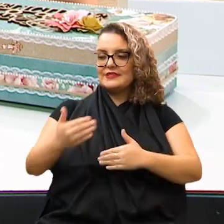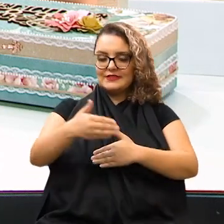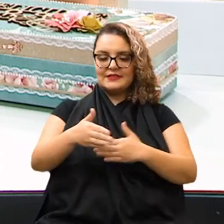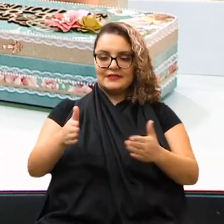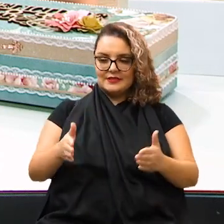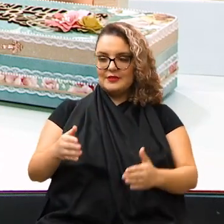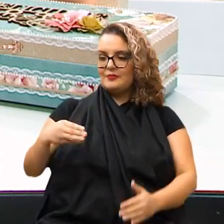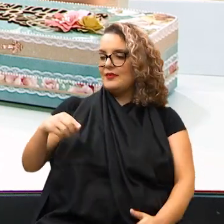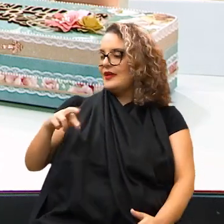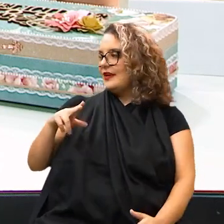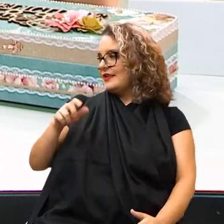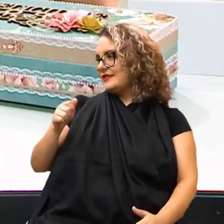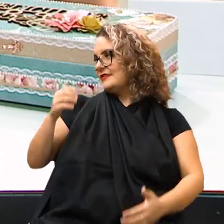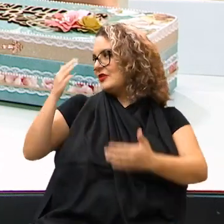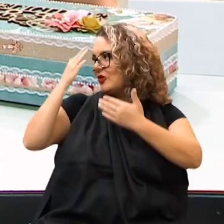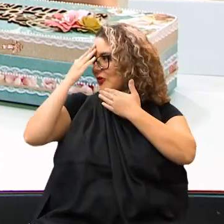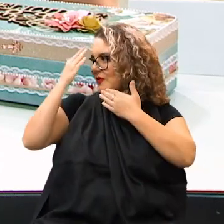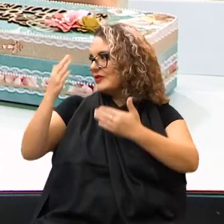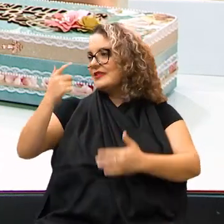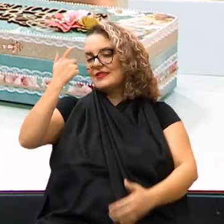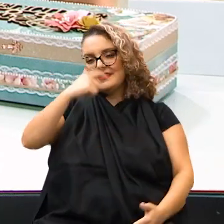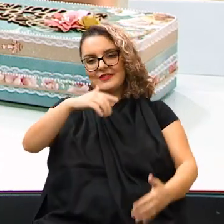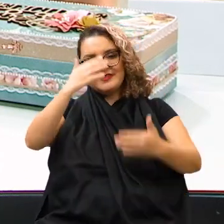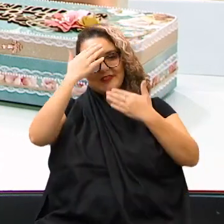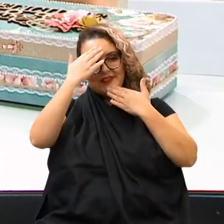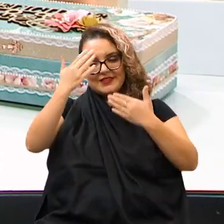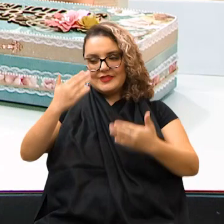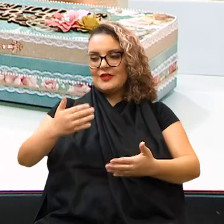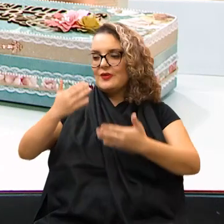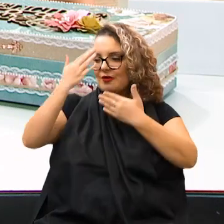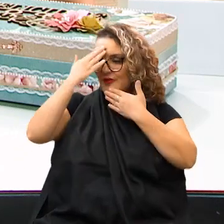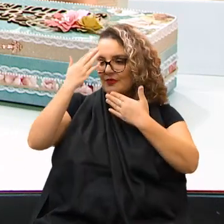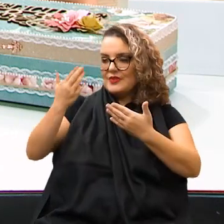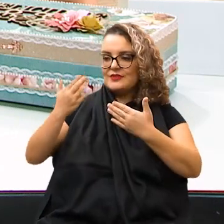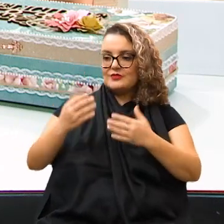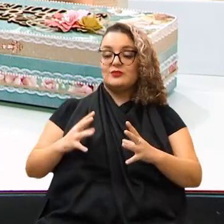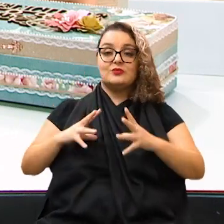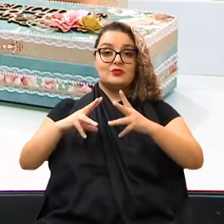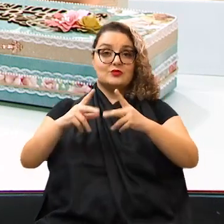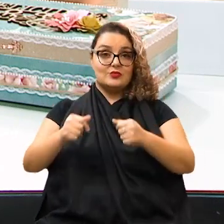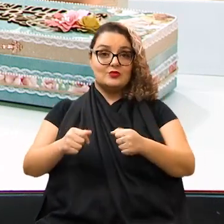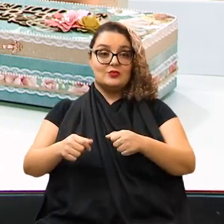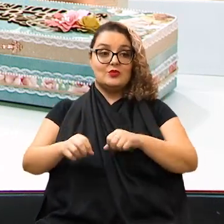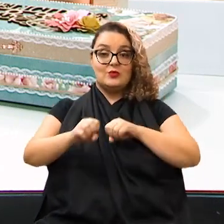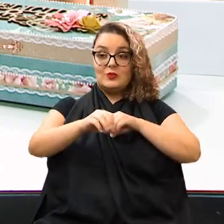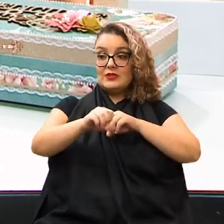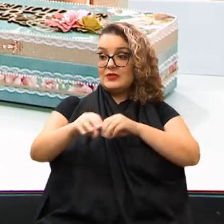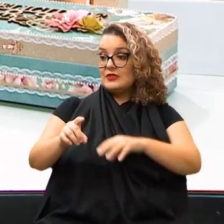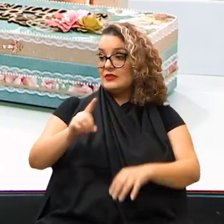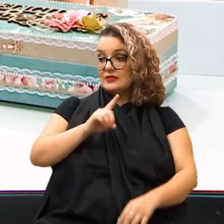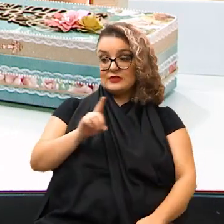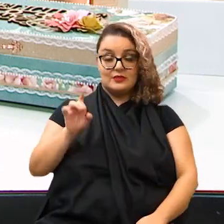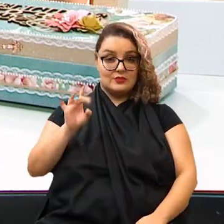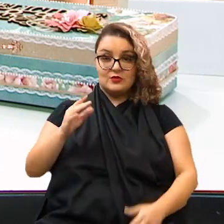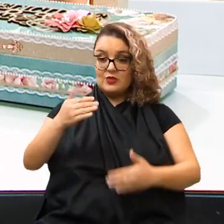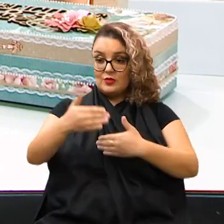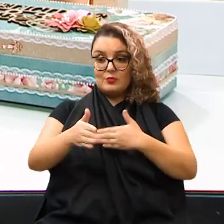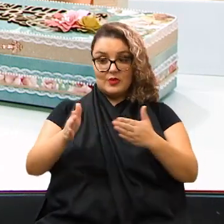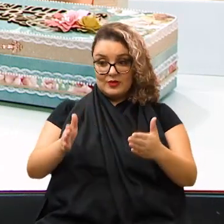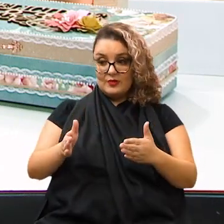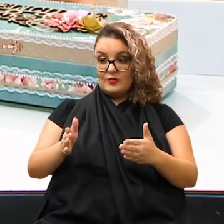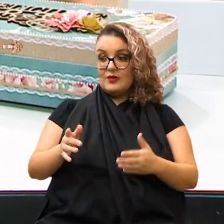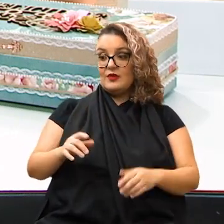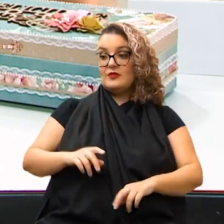caixa. Marisa, muito obrigada. Imagina, eu que agradeço. Muito obrigada por ter dado todo esse aulão, porque não foi apenas uma